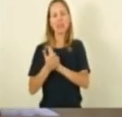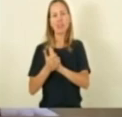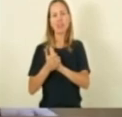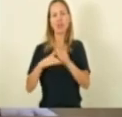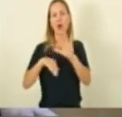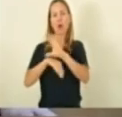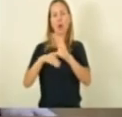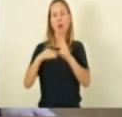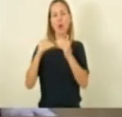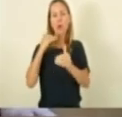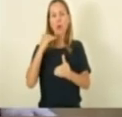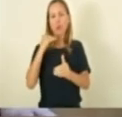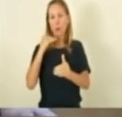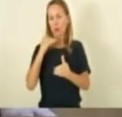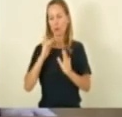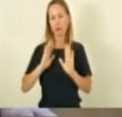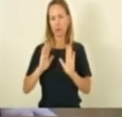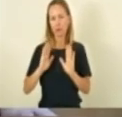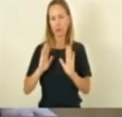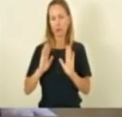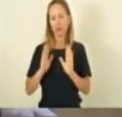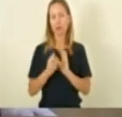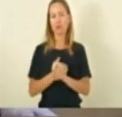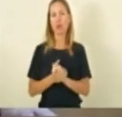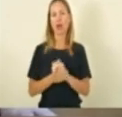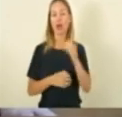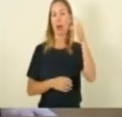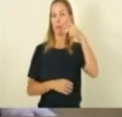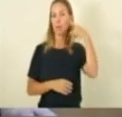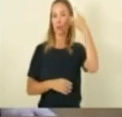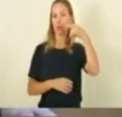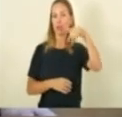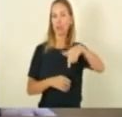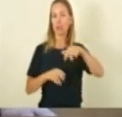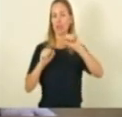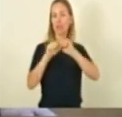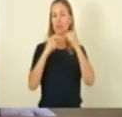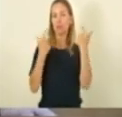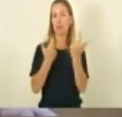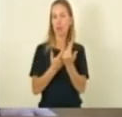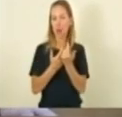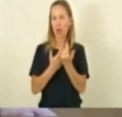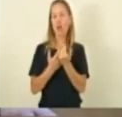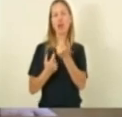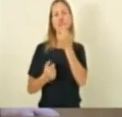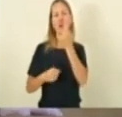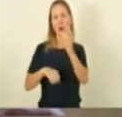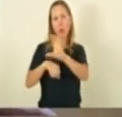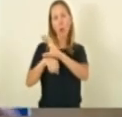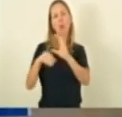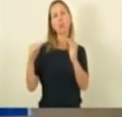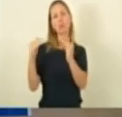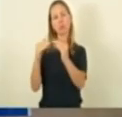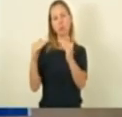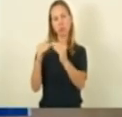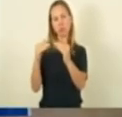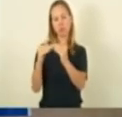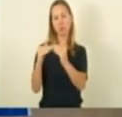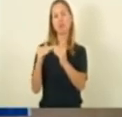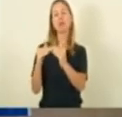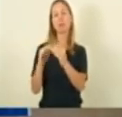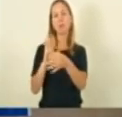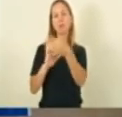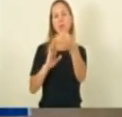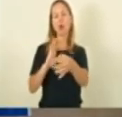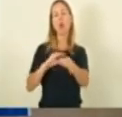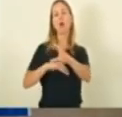pelo contrário, a Procuradoria da Casa deu pela constitucionalidade, né, deu